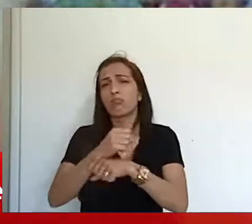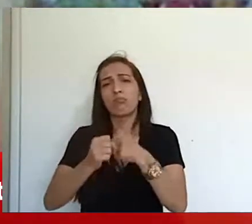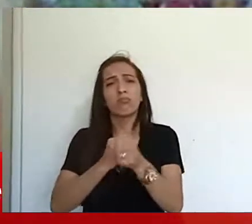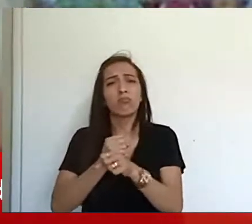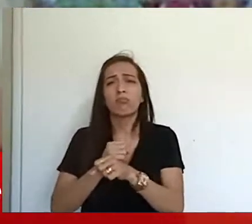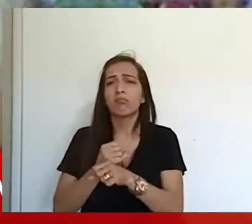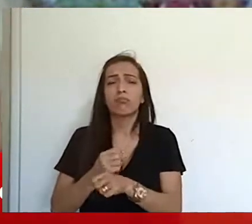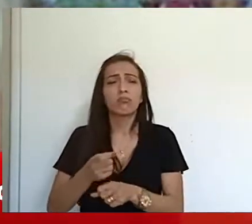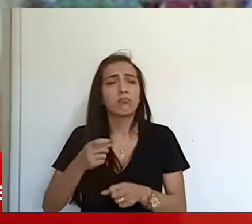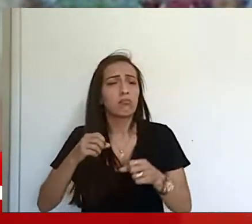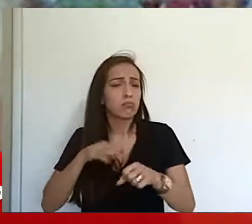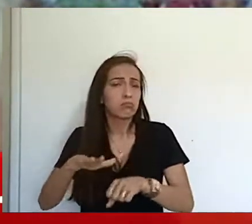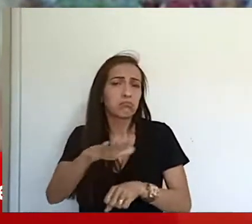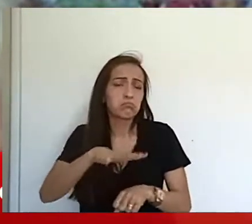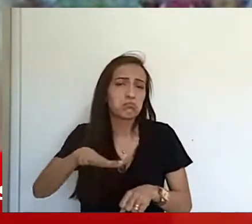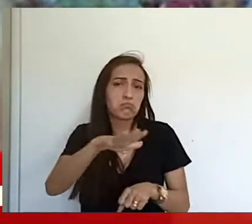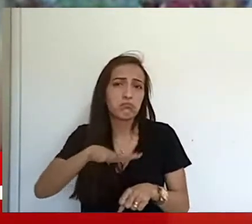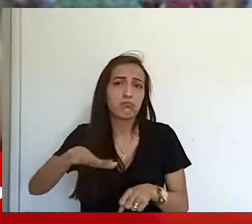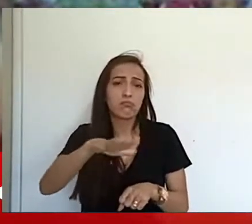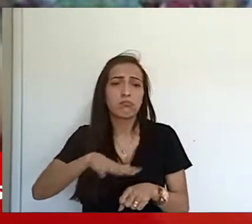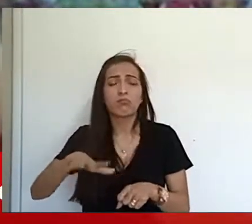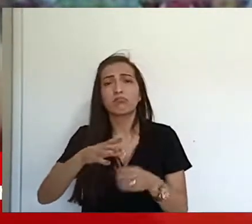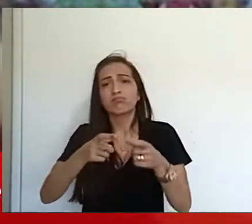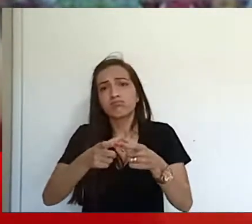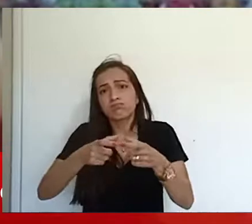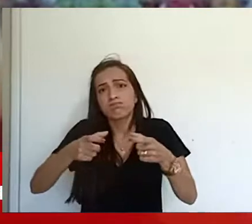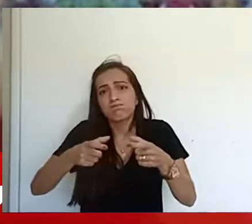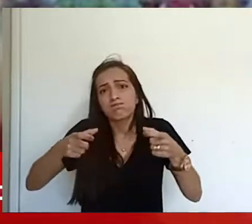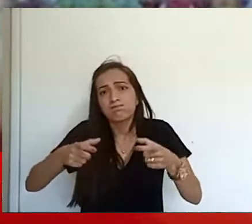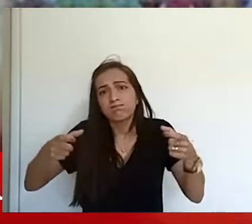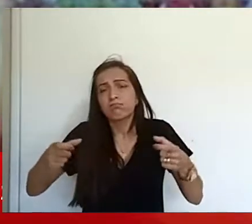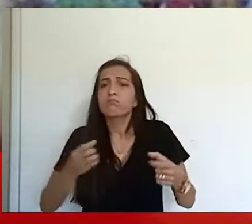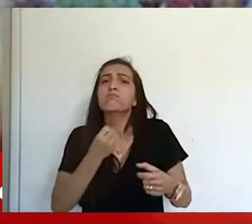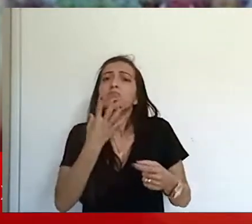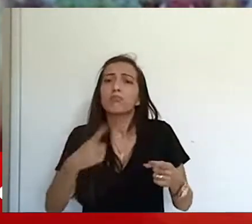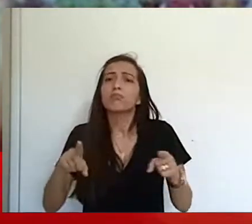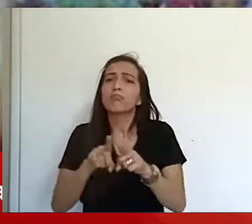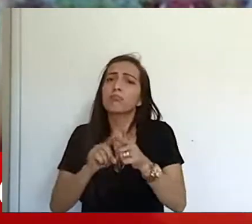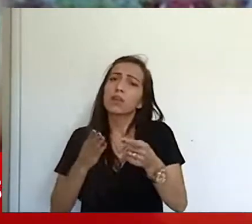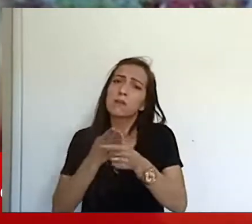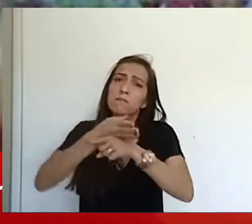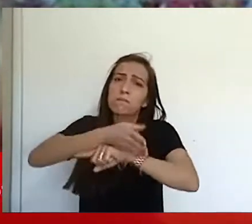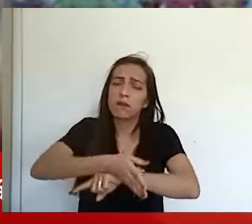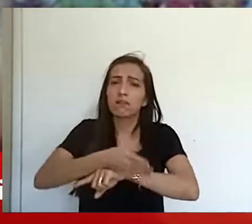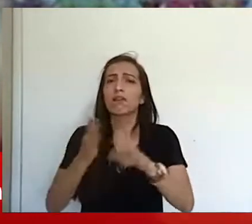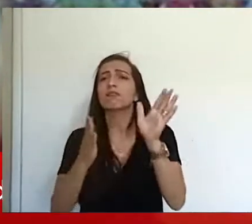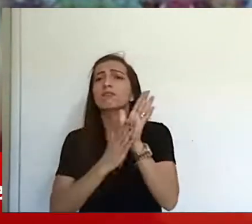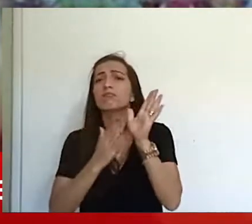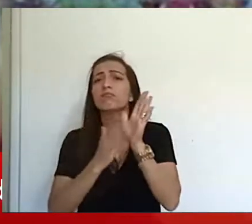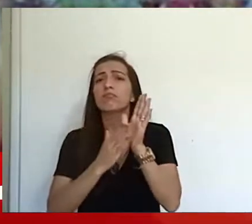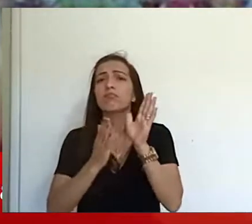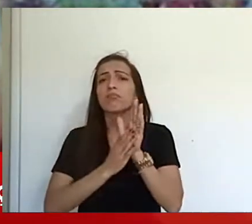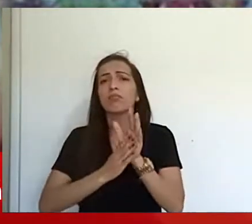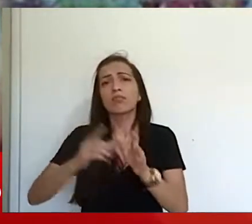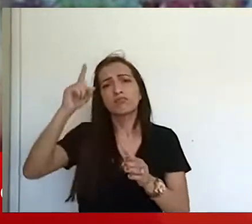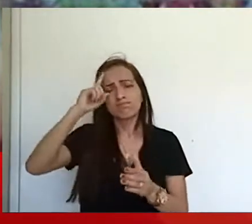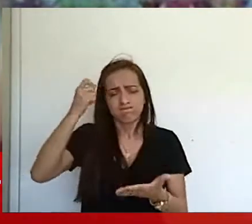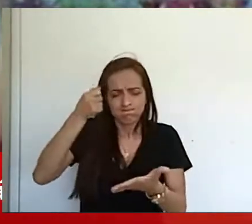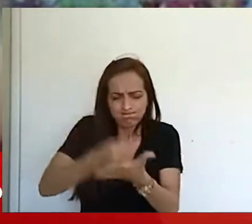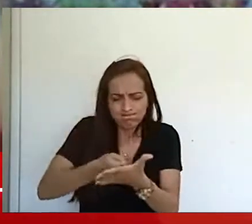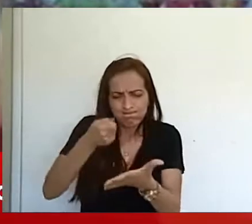muito grande e muito bom para entrar com nossas propostas e obrigar o poder público, os municípios, os